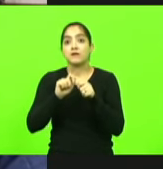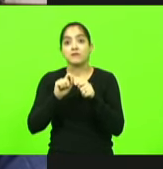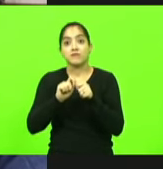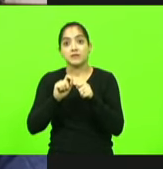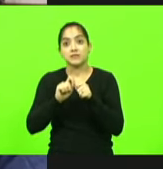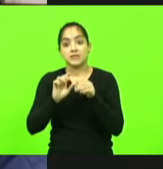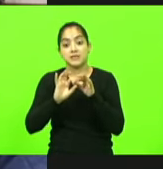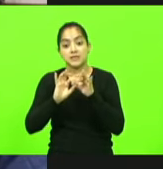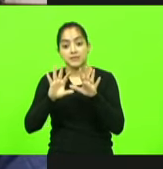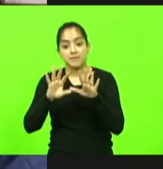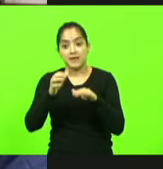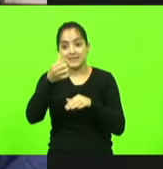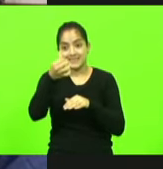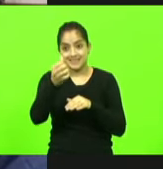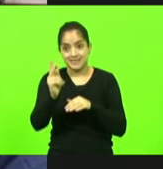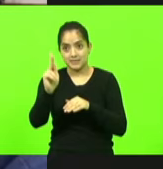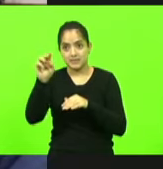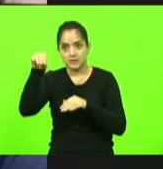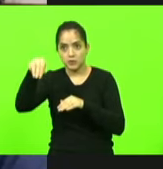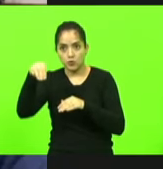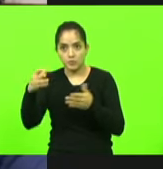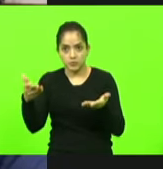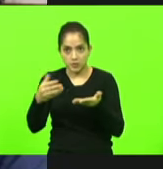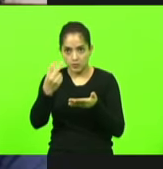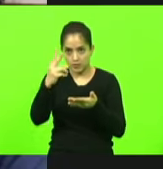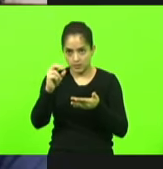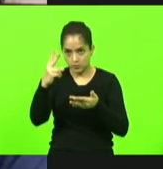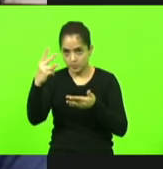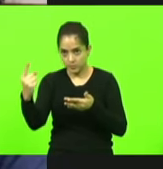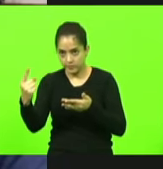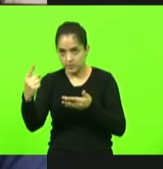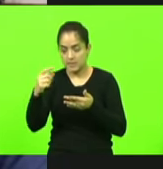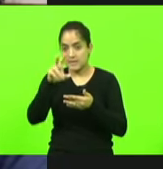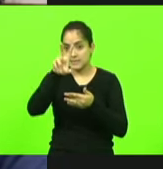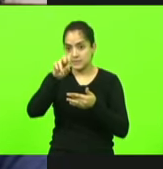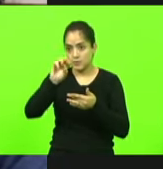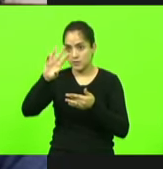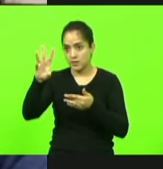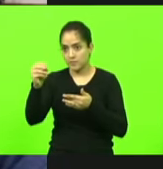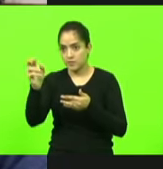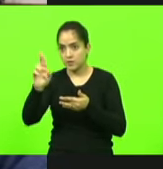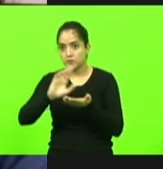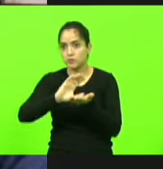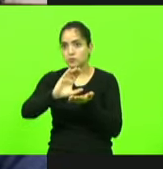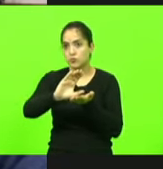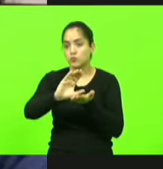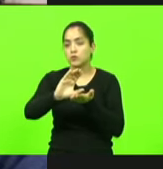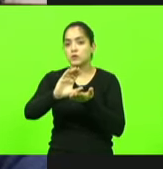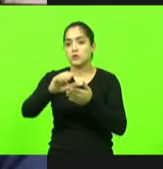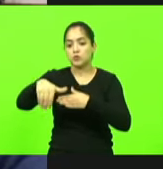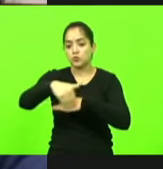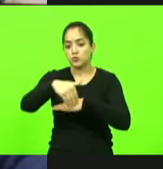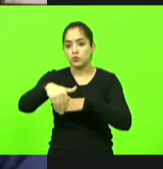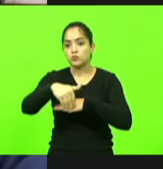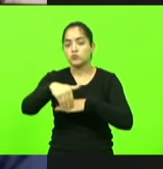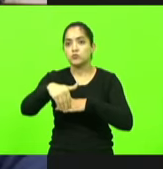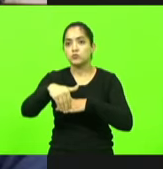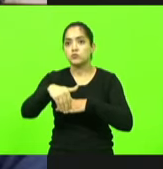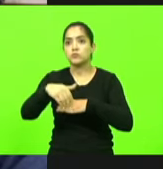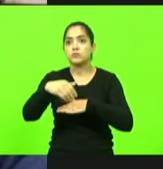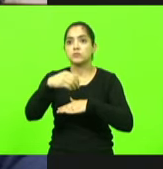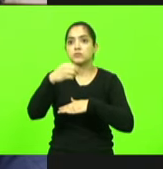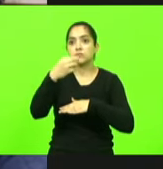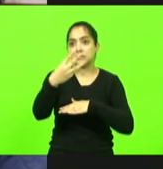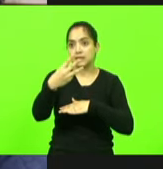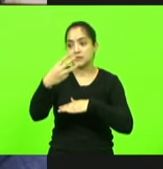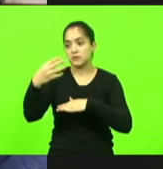libere 6 quilômetros ainda esse ano. 50 milhões serão aplicados no trecho 3 e 50 milhões no